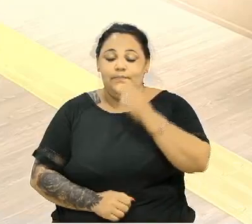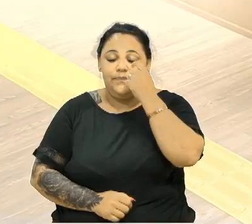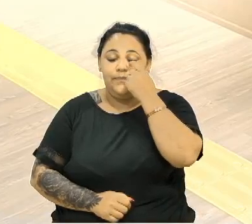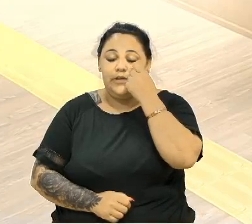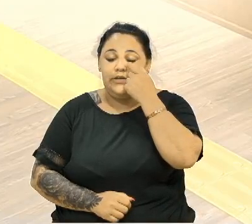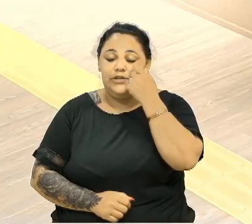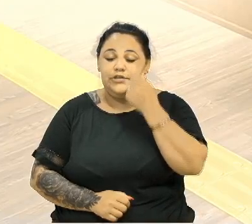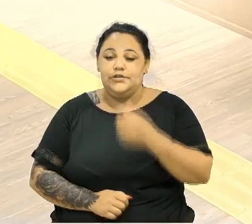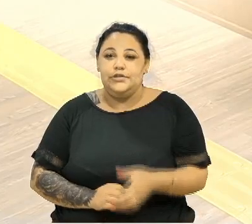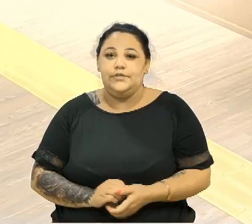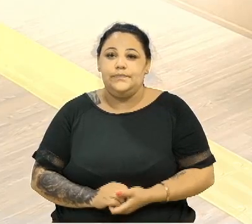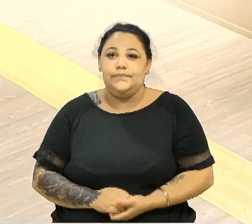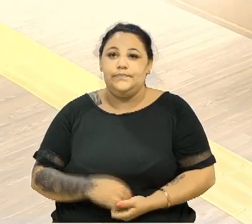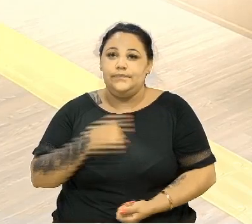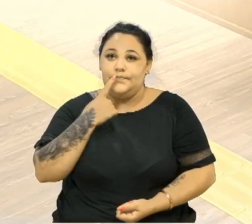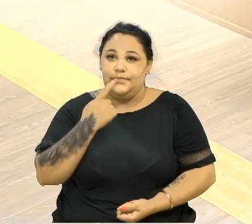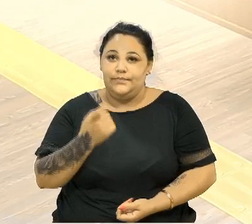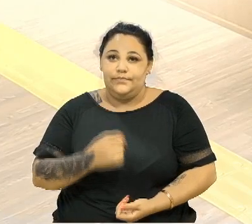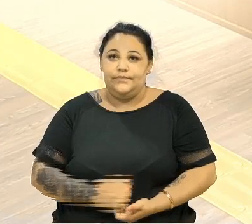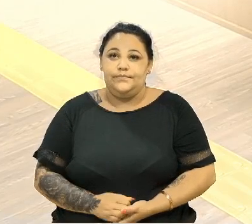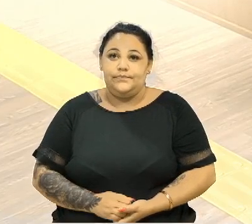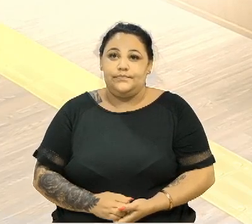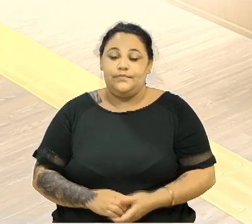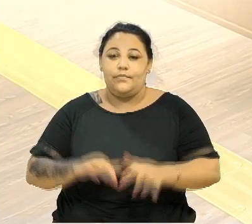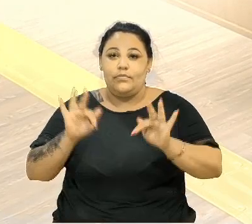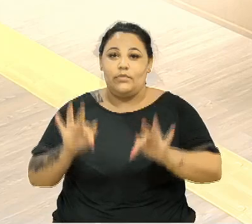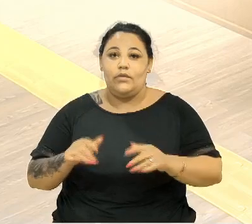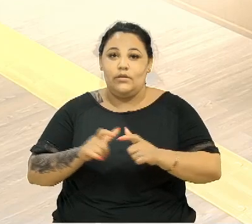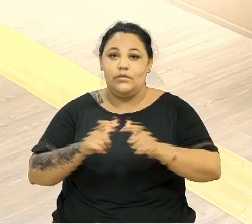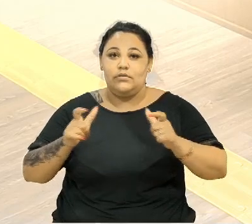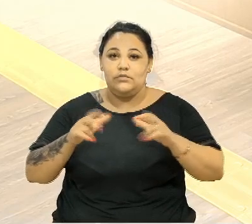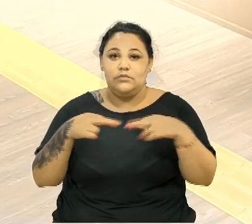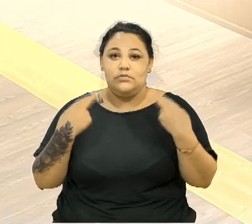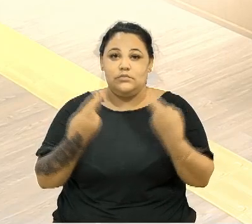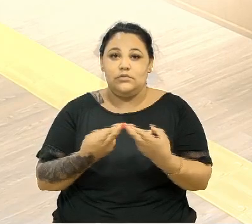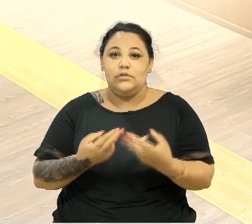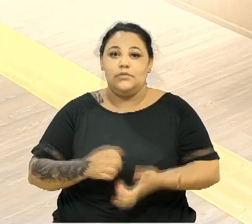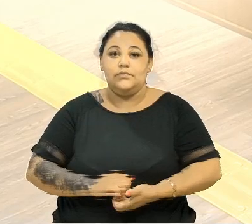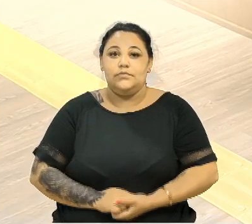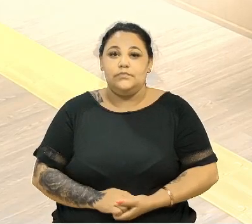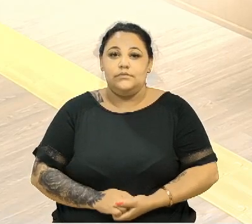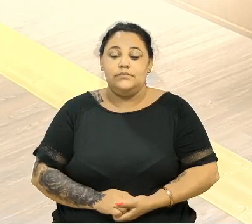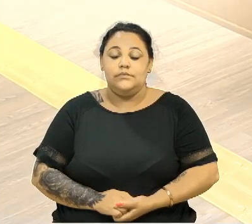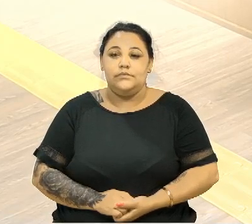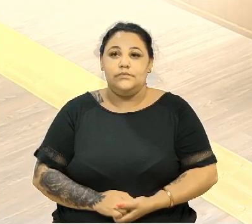Vereadora Rose, encerrado o grande expediente.